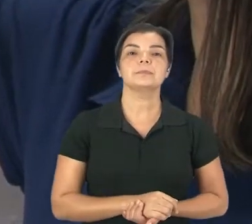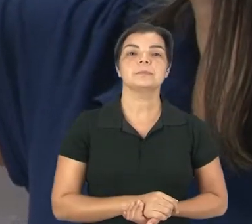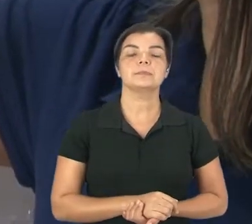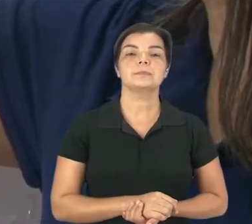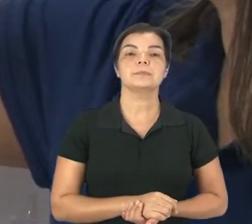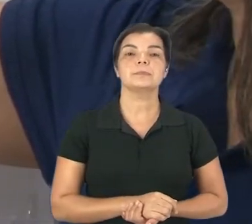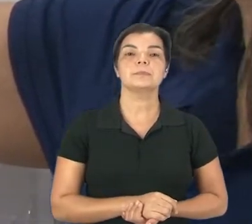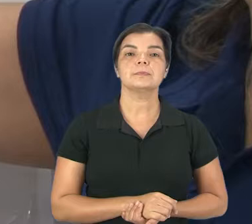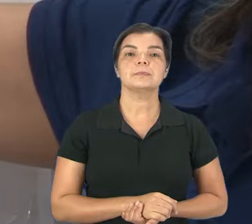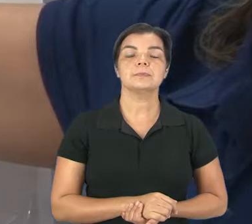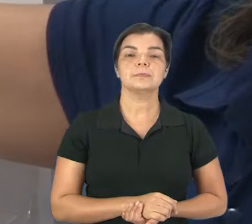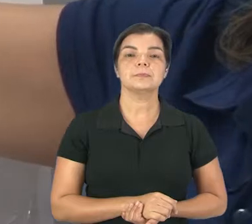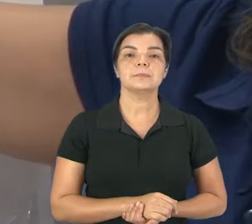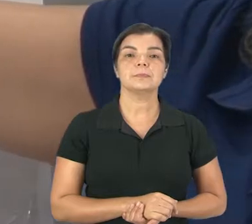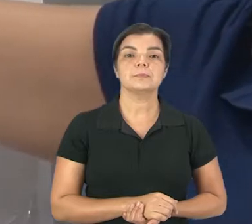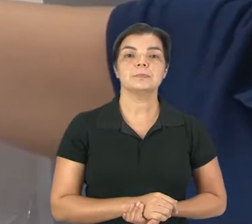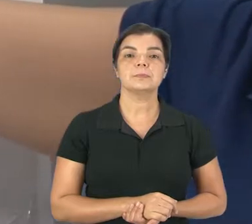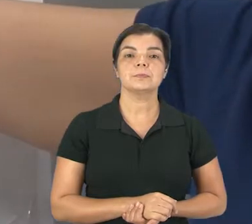cerca de